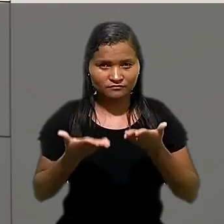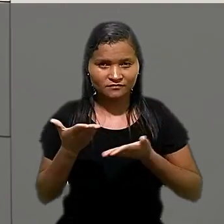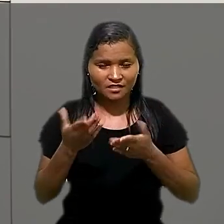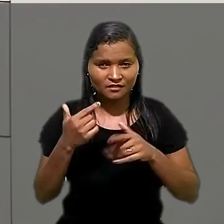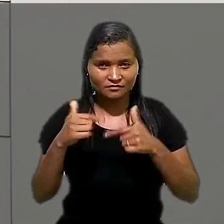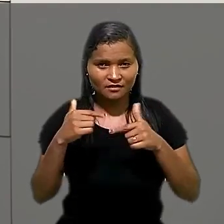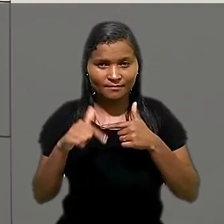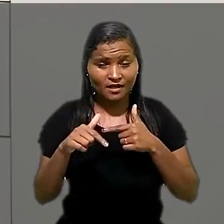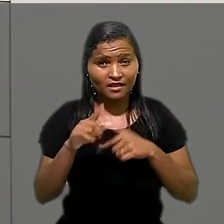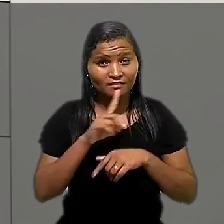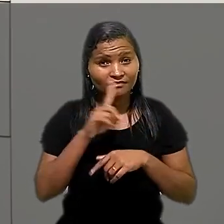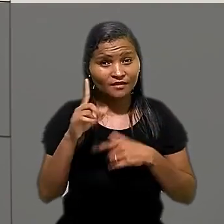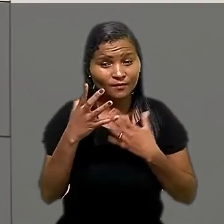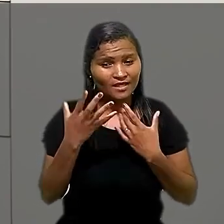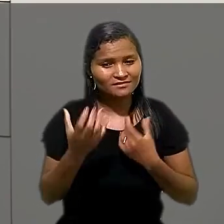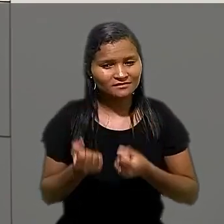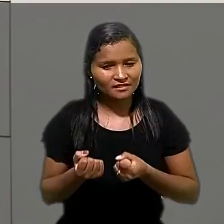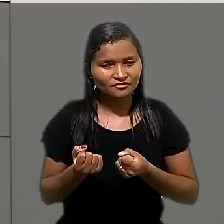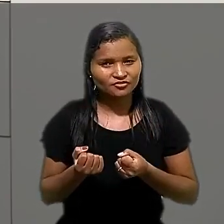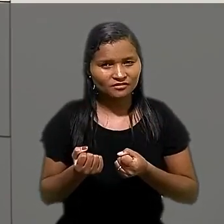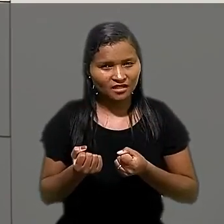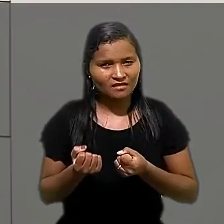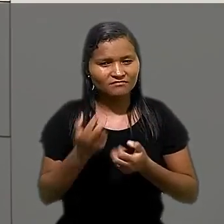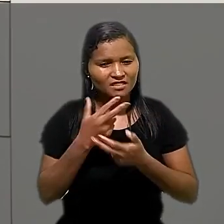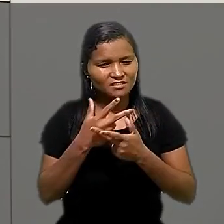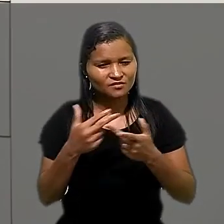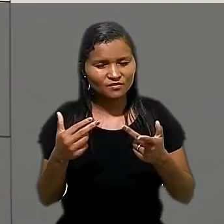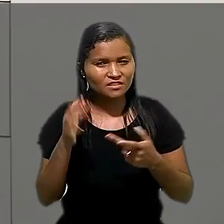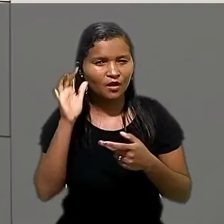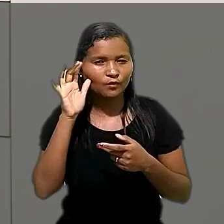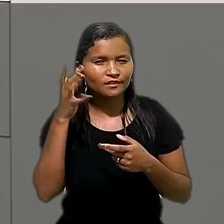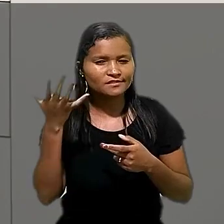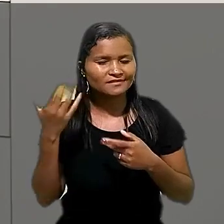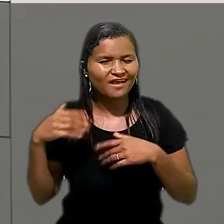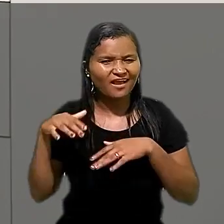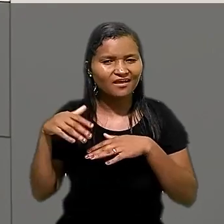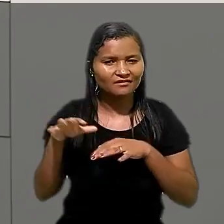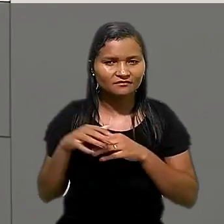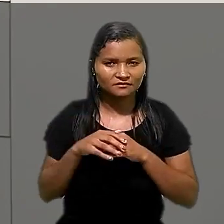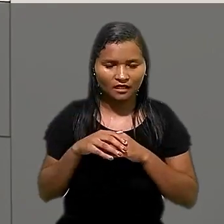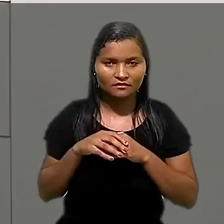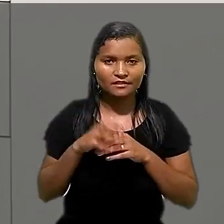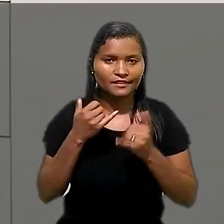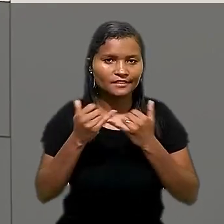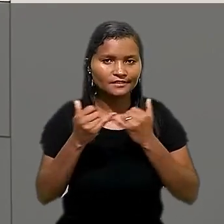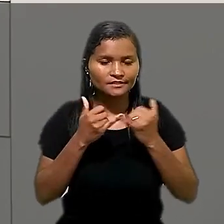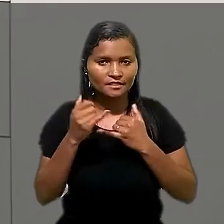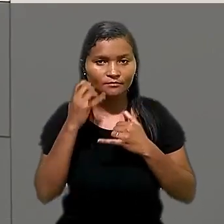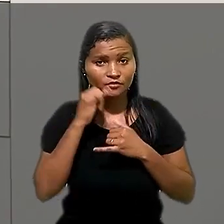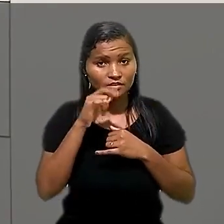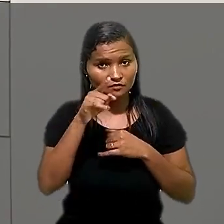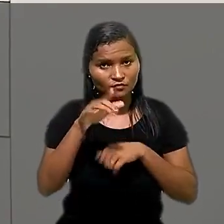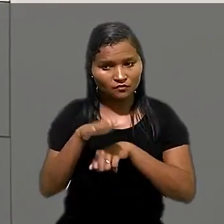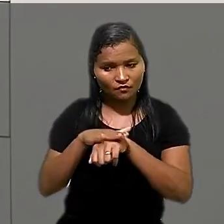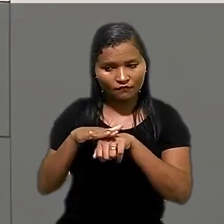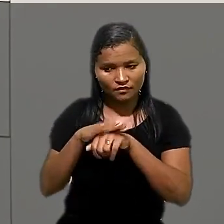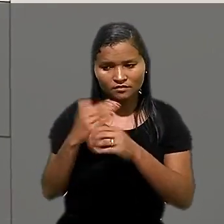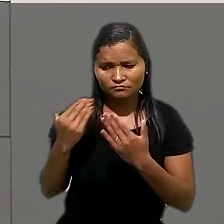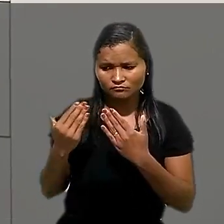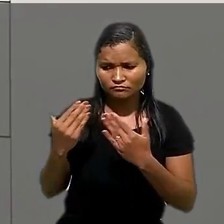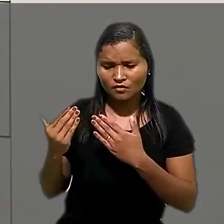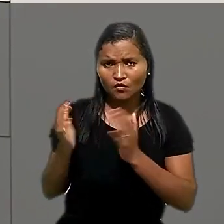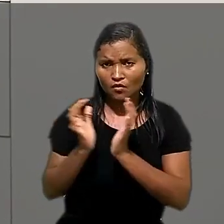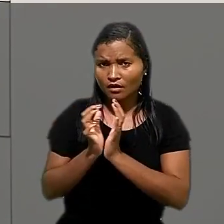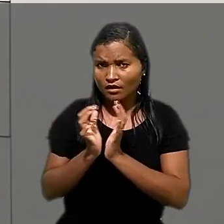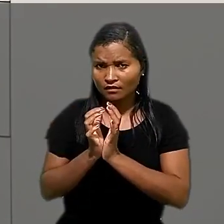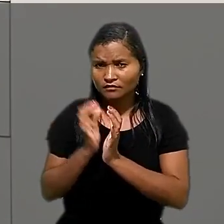lidando com o trabalho é que você não deixa essa situações passarem Então você por exemplo se você está conversando com colega